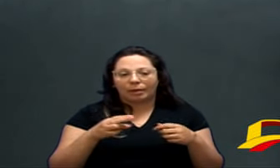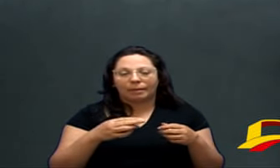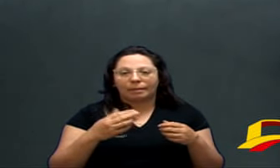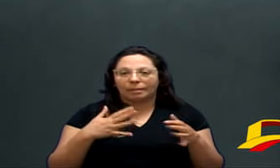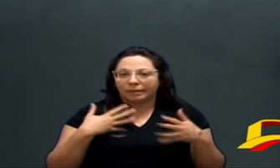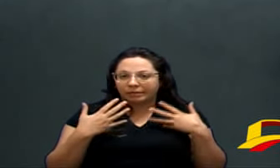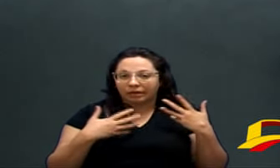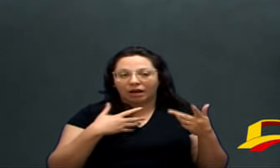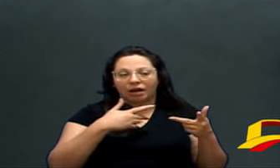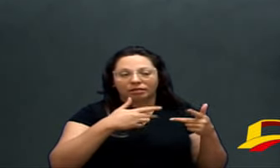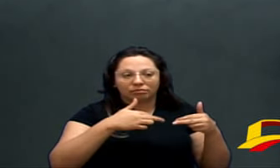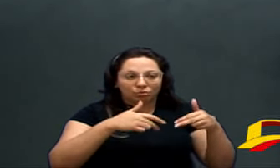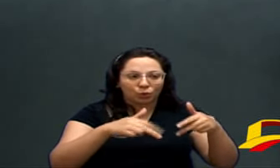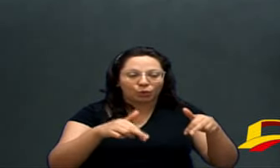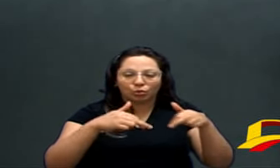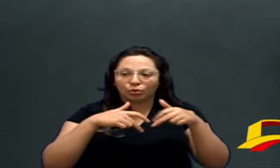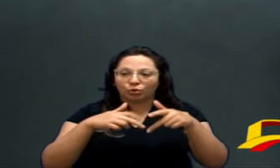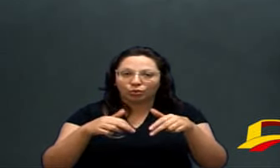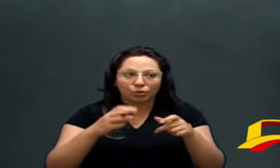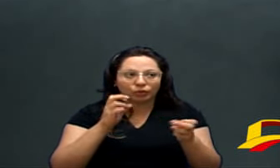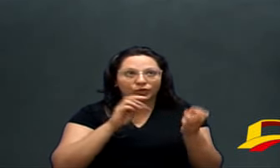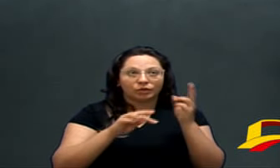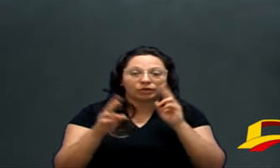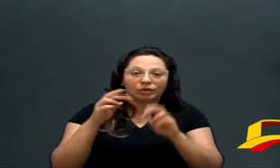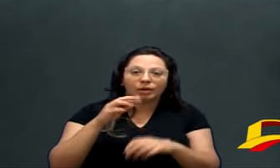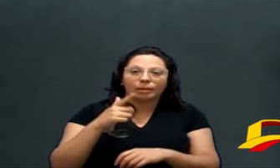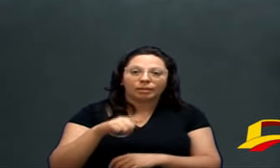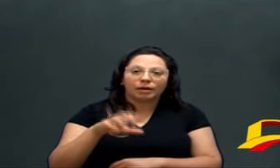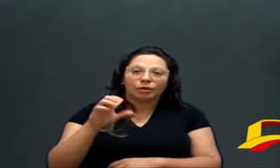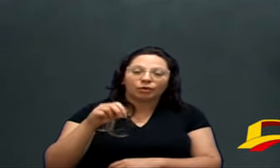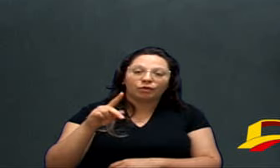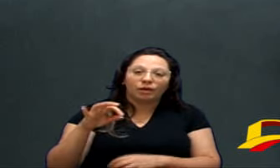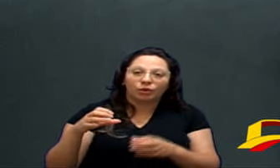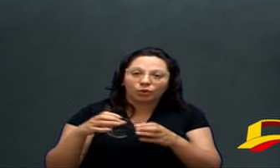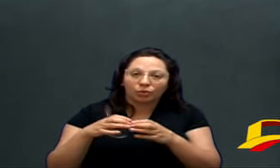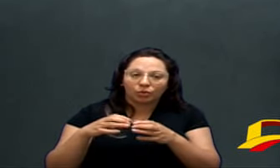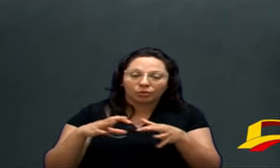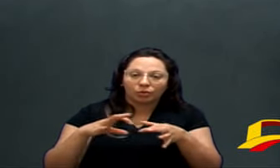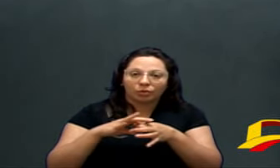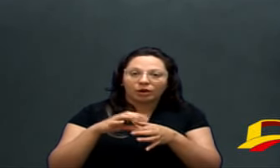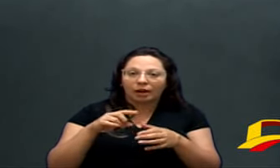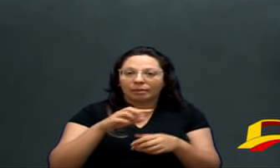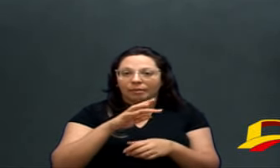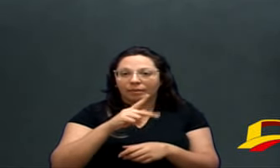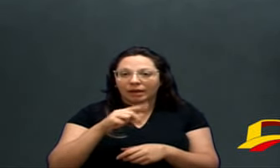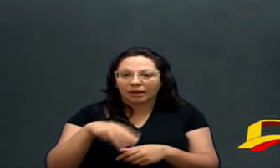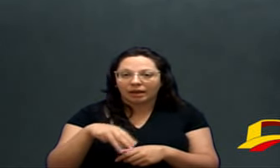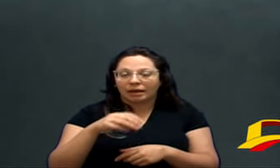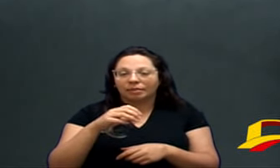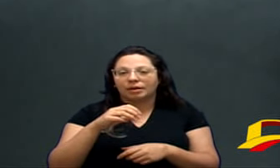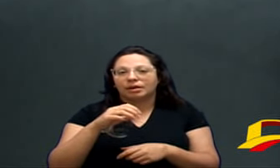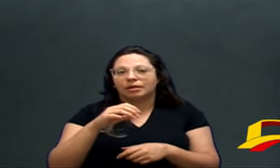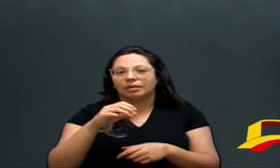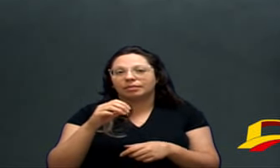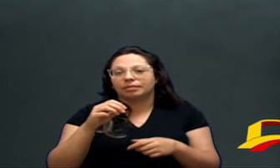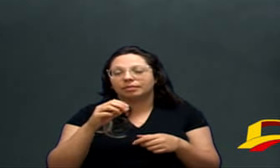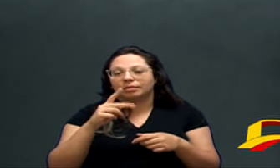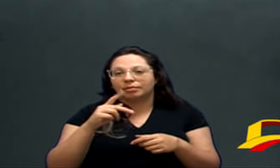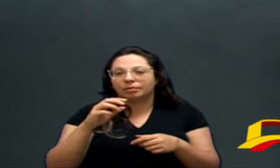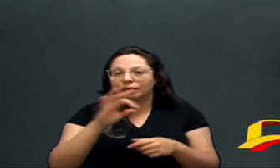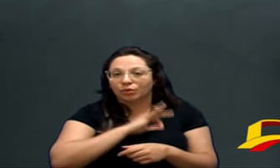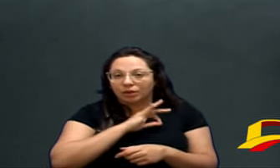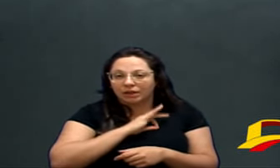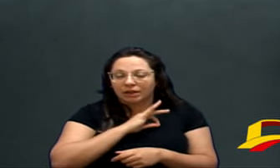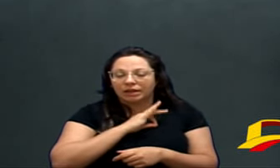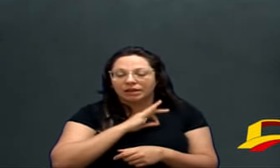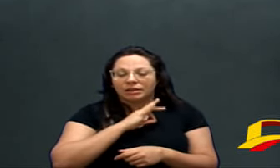eig saber como que tá os convênios os convênios da cidade com a polícia militar com a polícia civil porque tá bem difícil